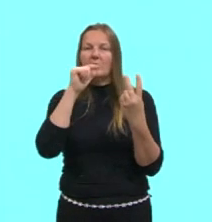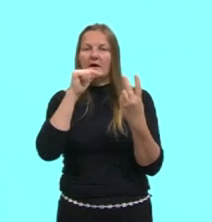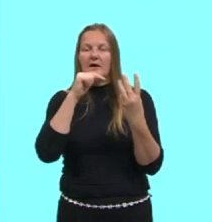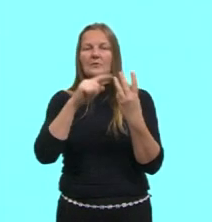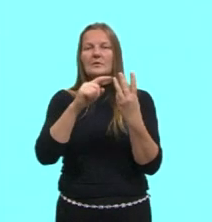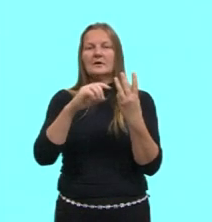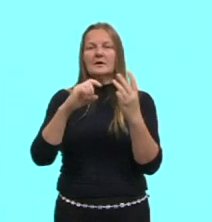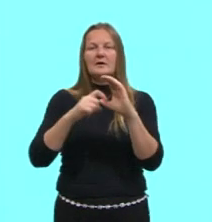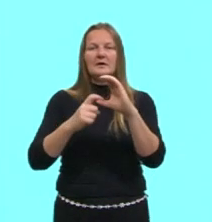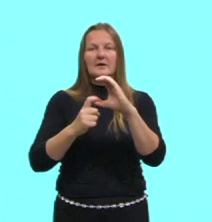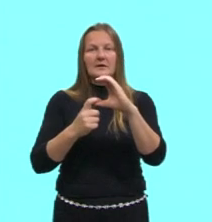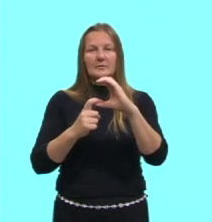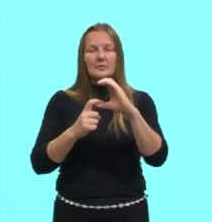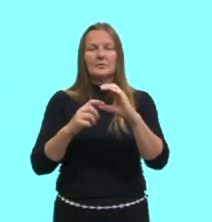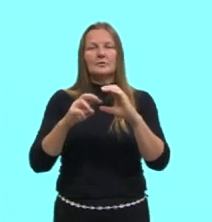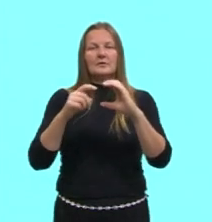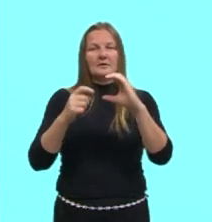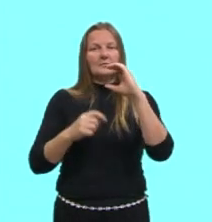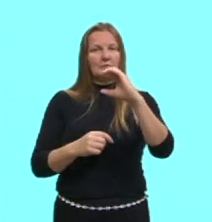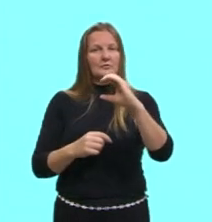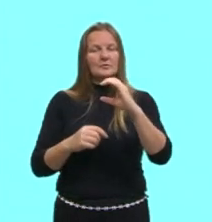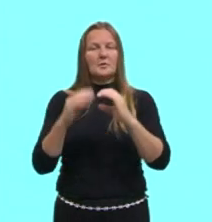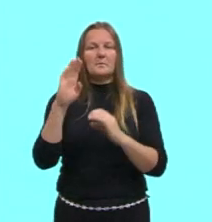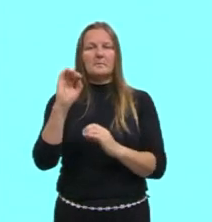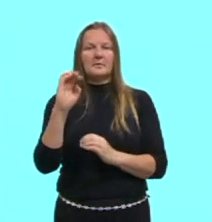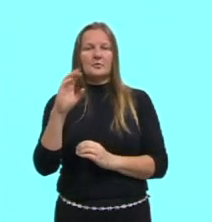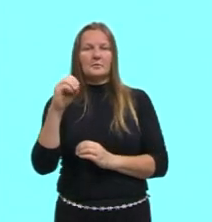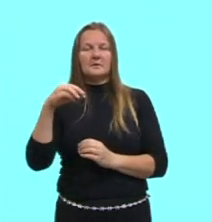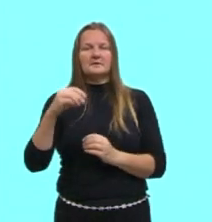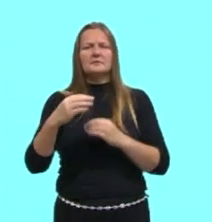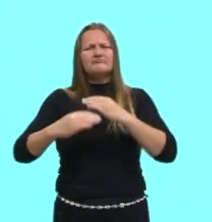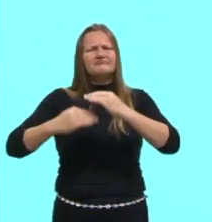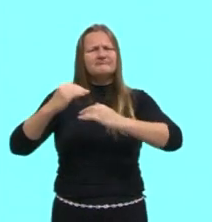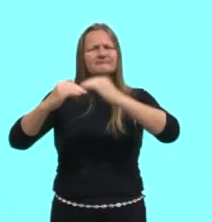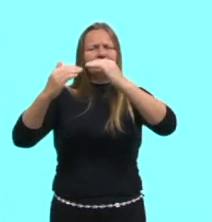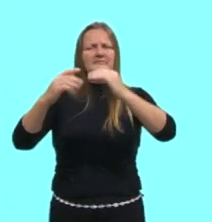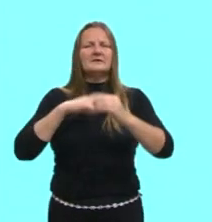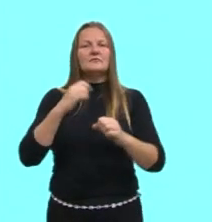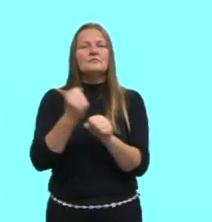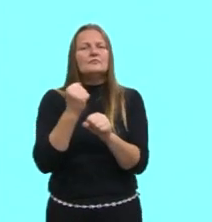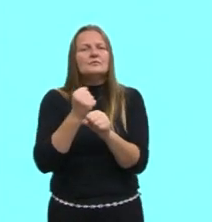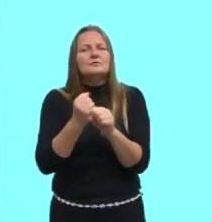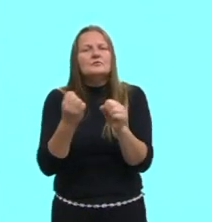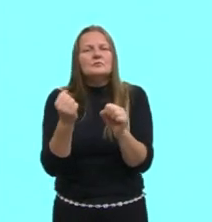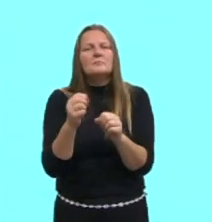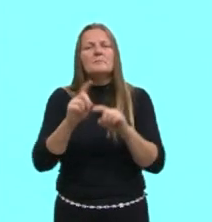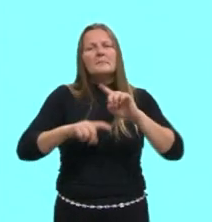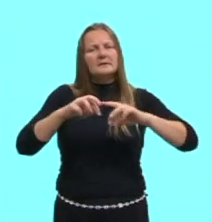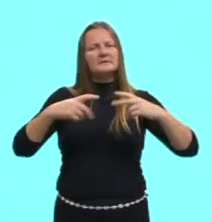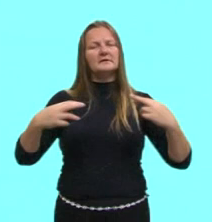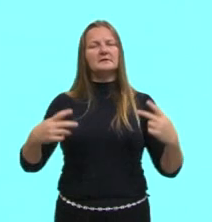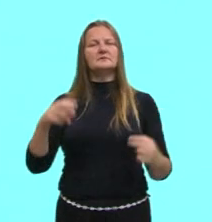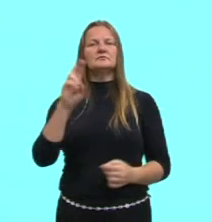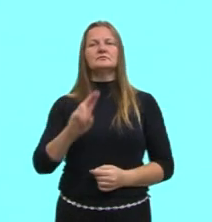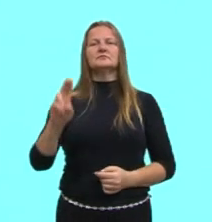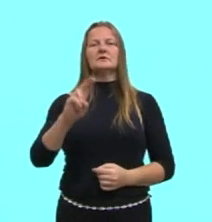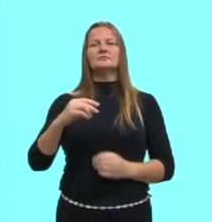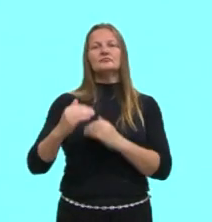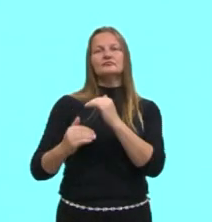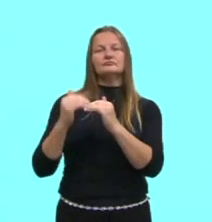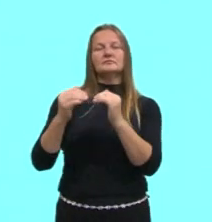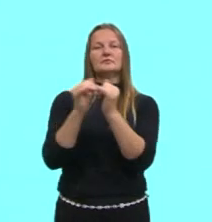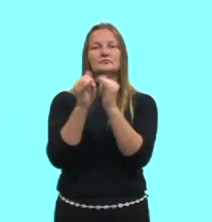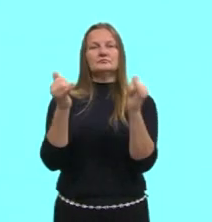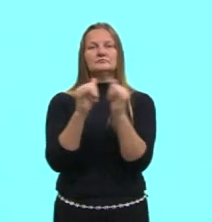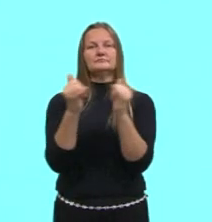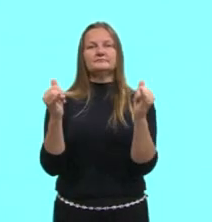residual e o carbono da biomassa durante esse processo a formação de produtos que podem ser usados para a geração de